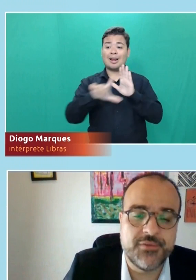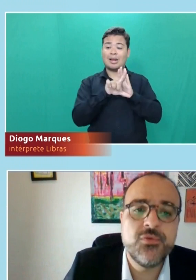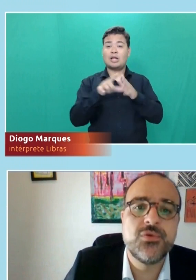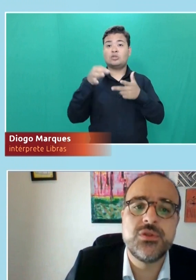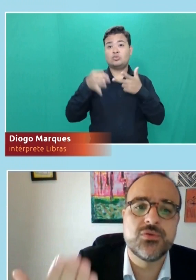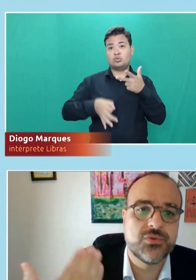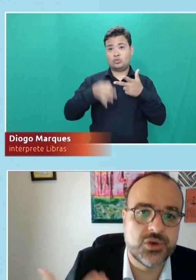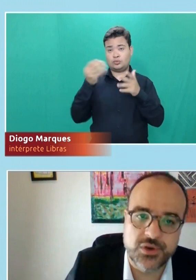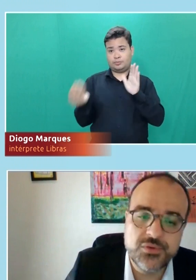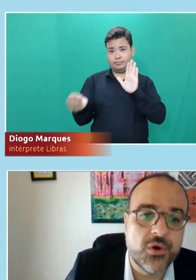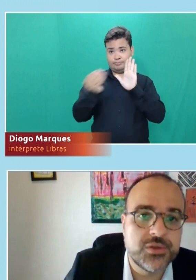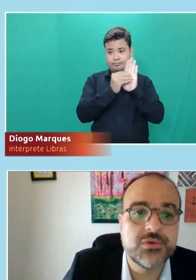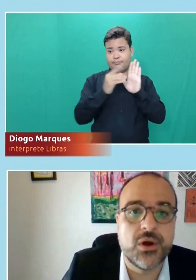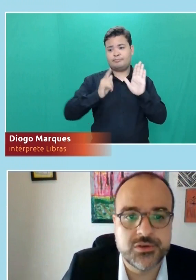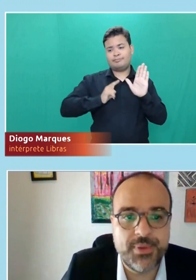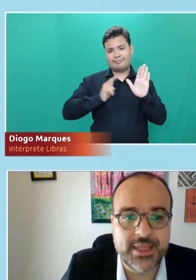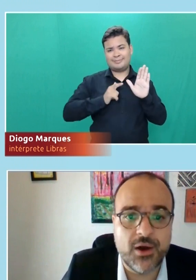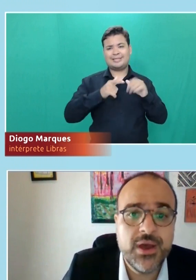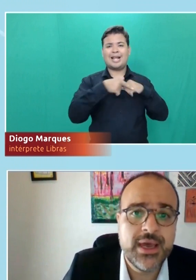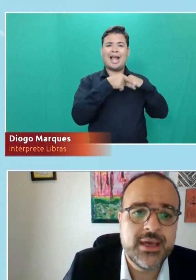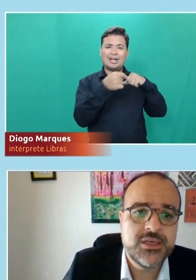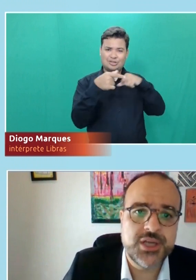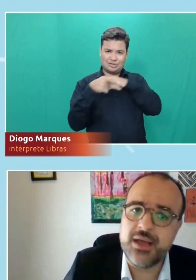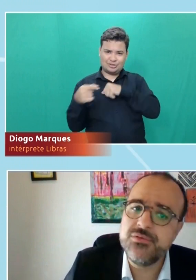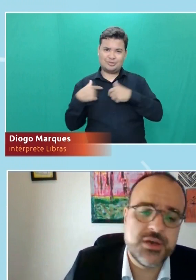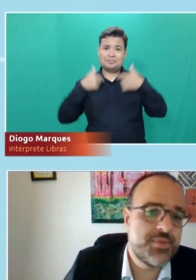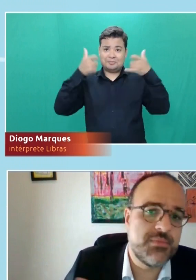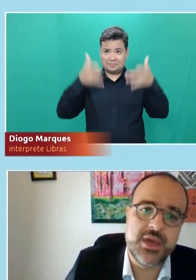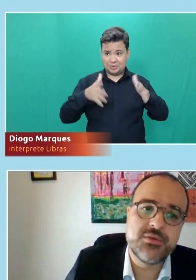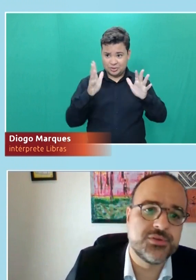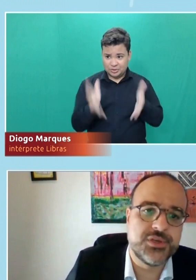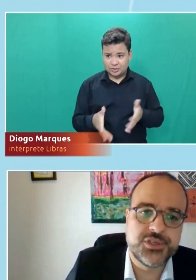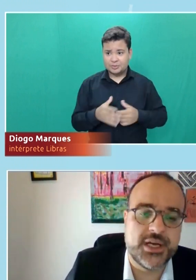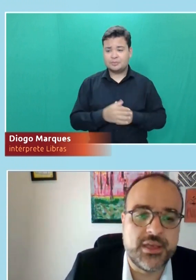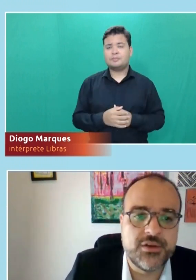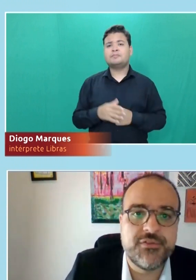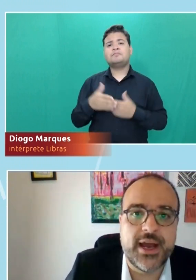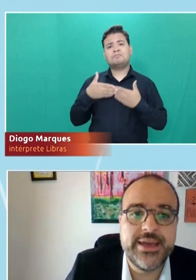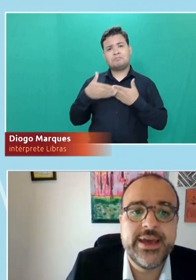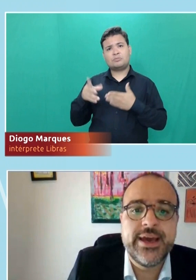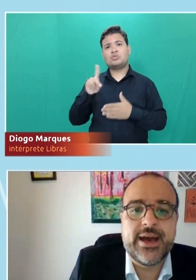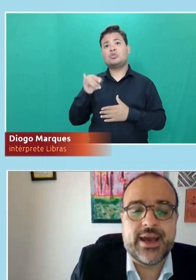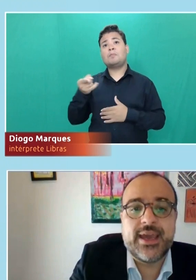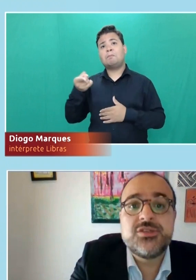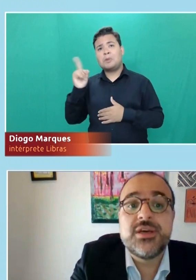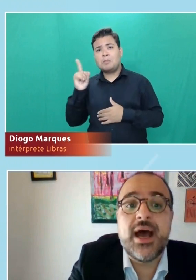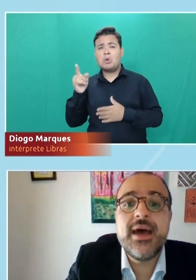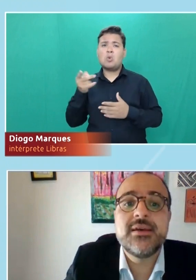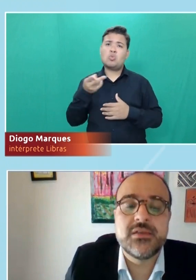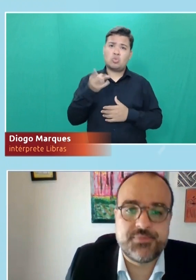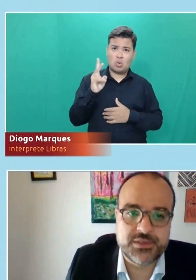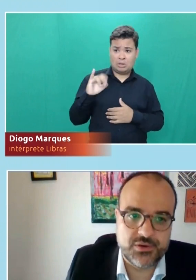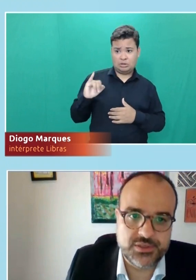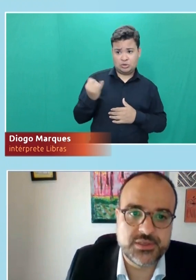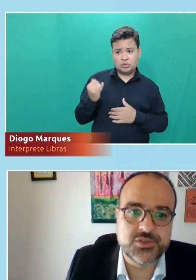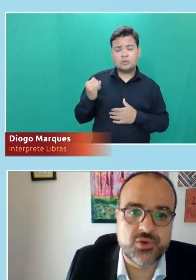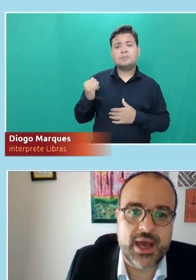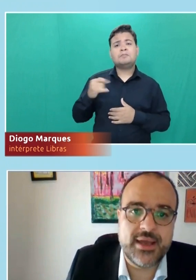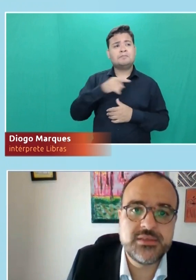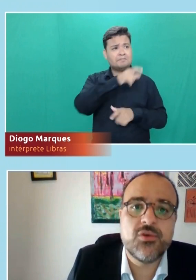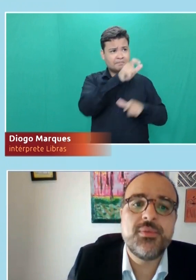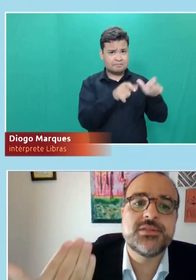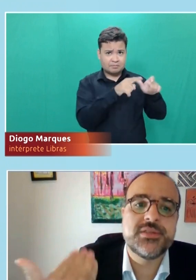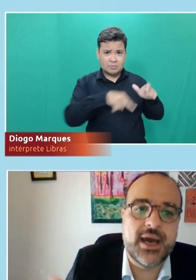286, parágrafo único, do 288 do Código Penal, já no dia 1º ou 2 de janeiro vai retirar essas pessoas